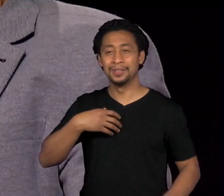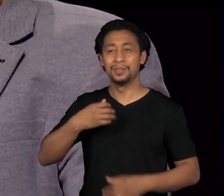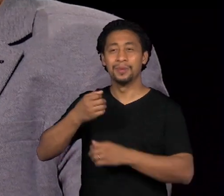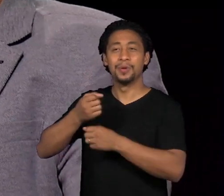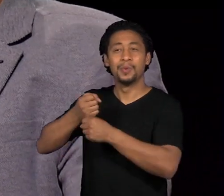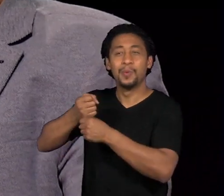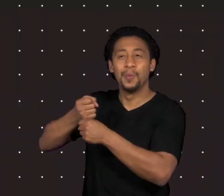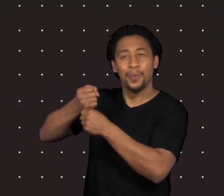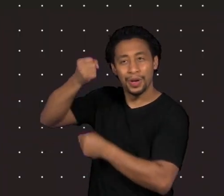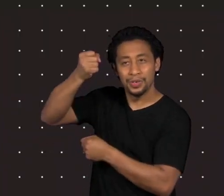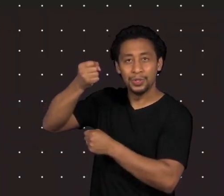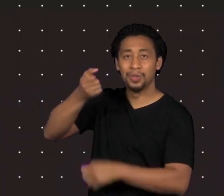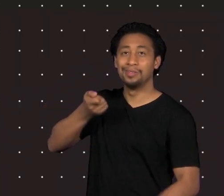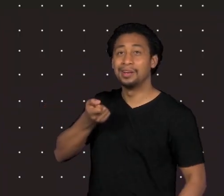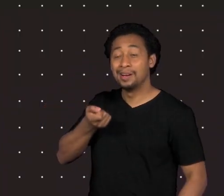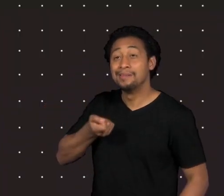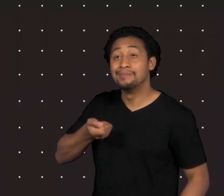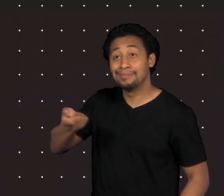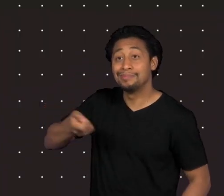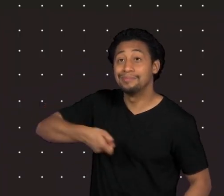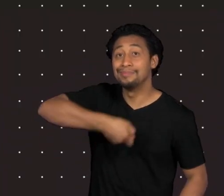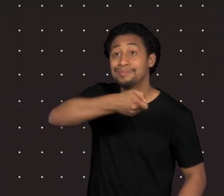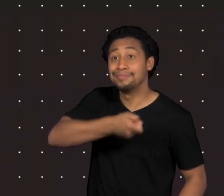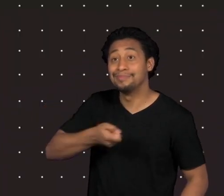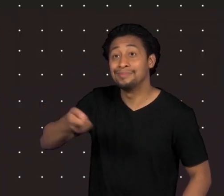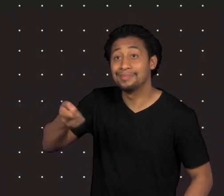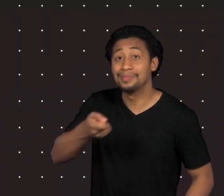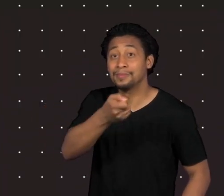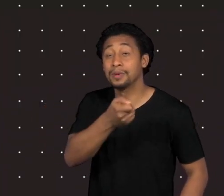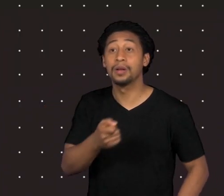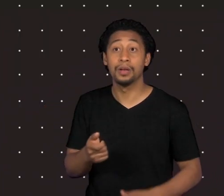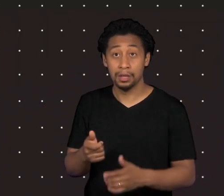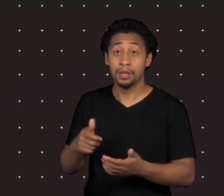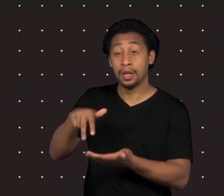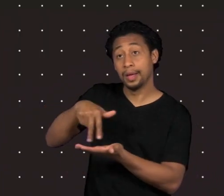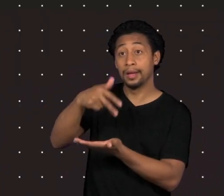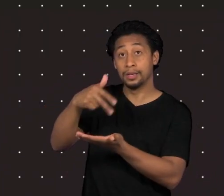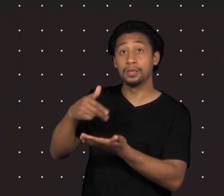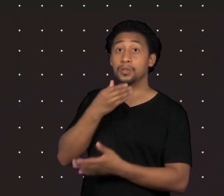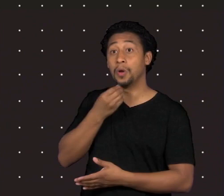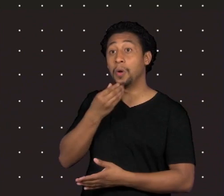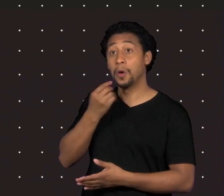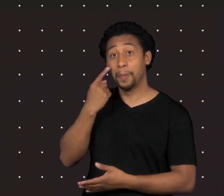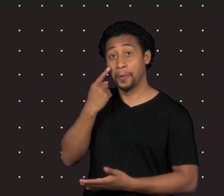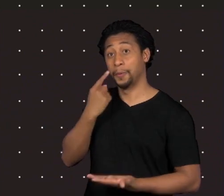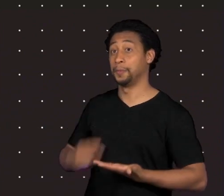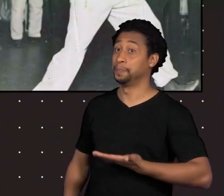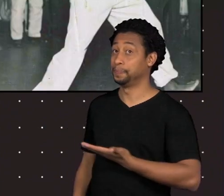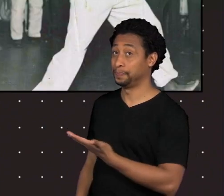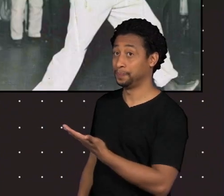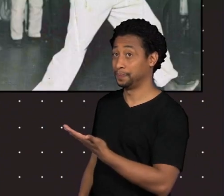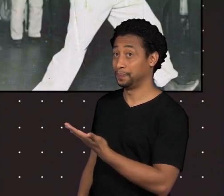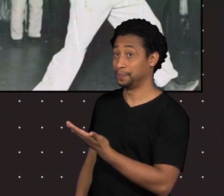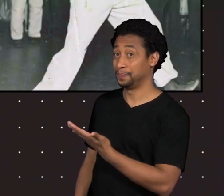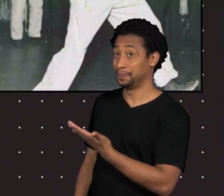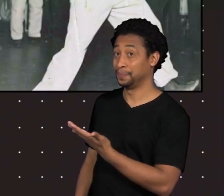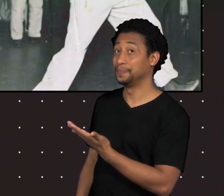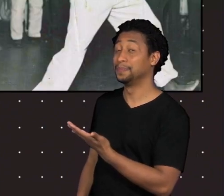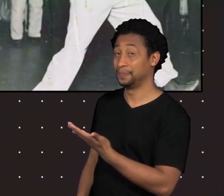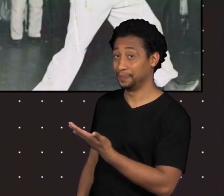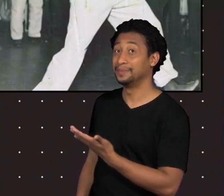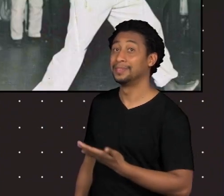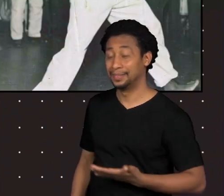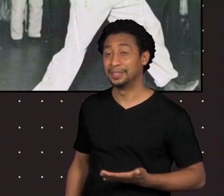a gente se lembra mais de passistas homens nascimento do Passo coruja Egídio Bezerra